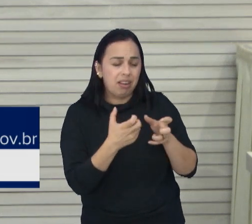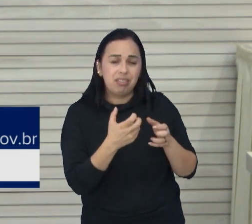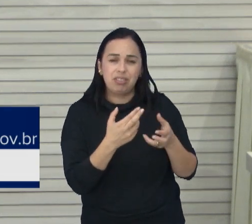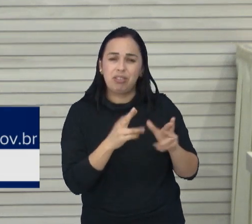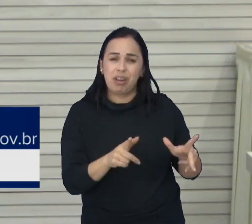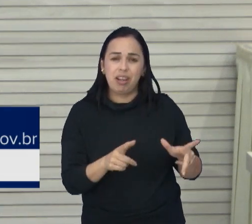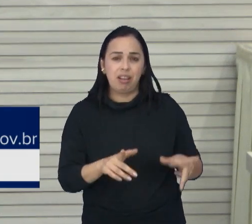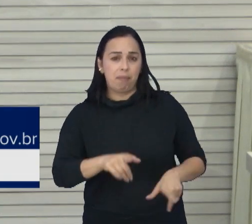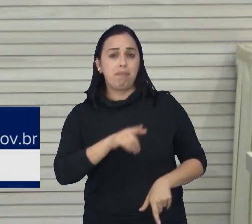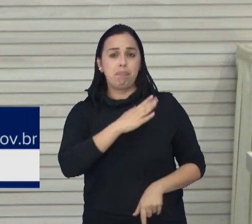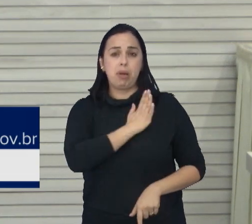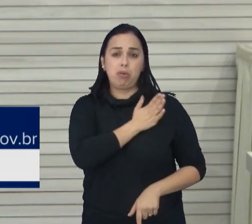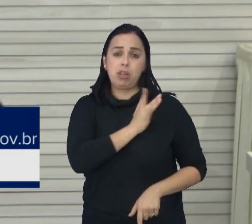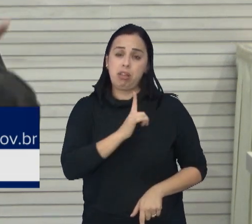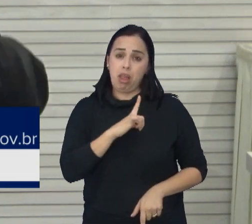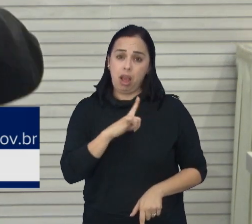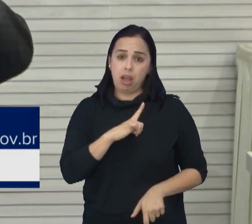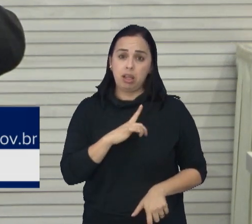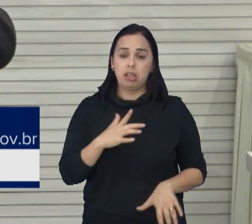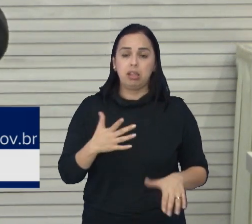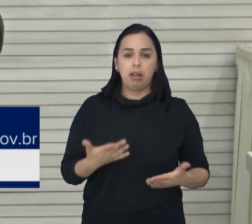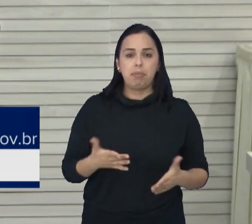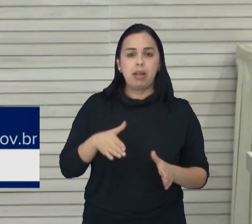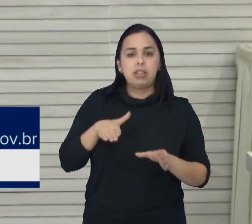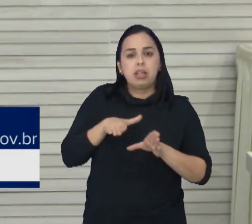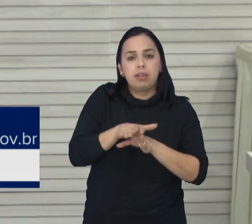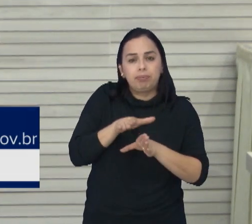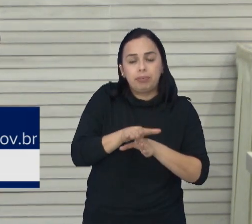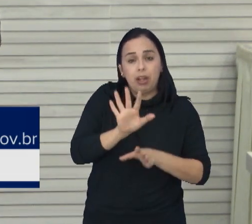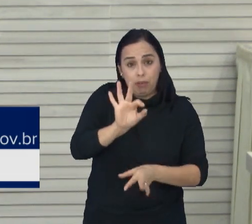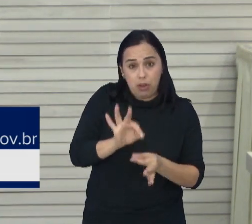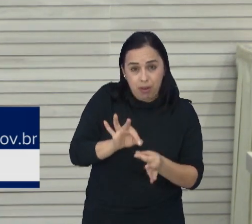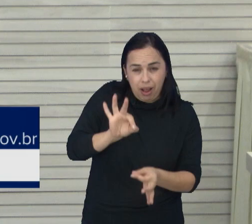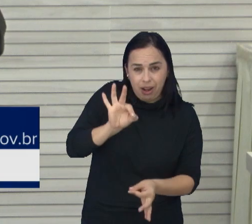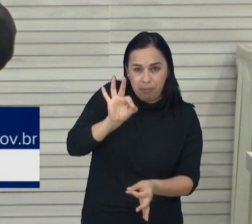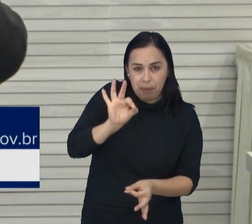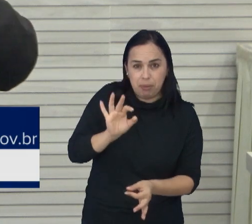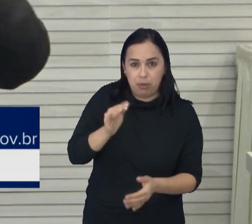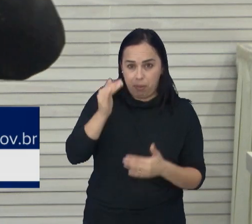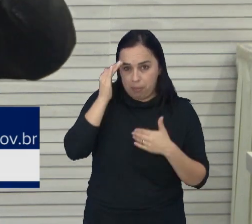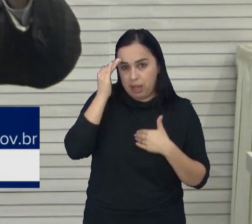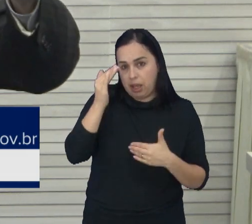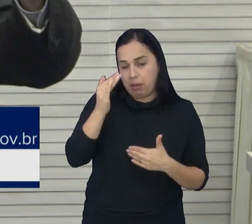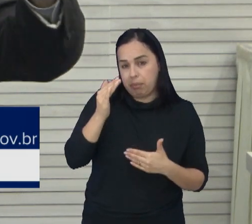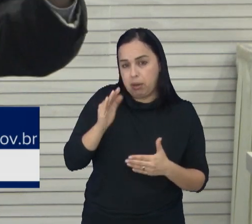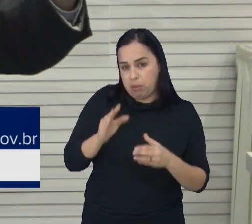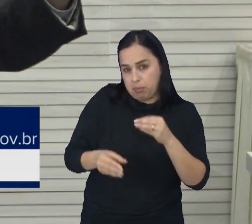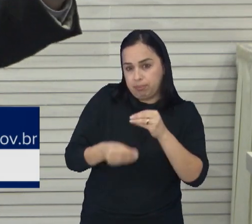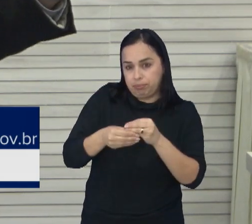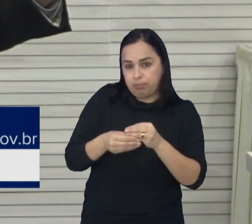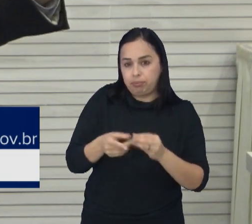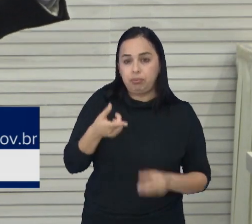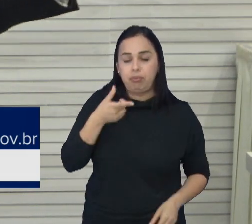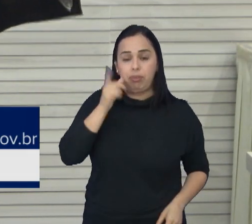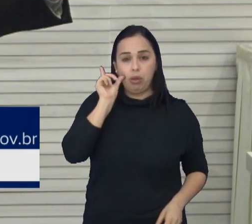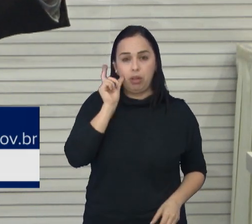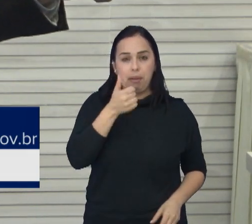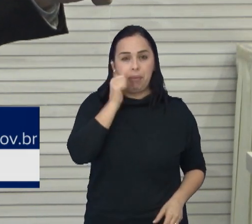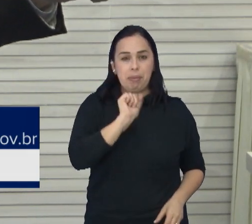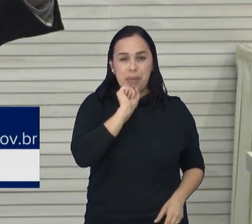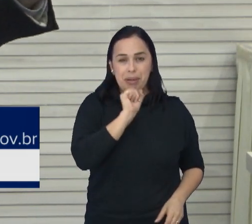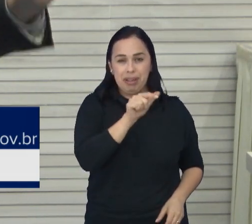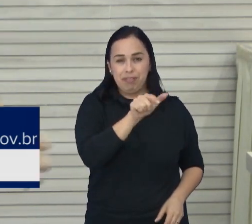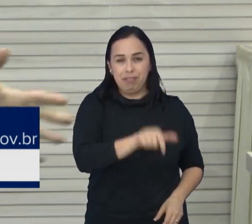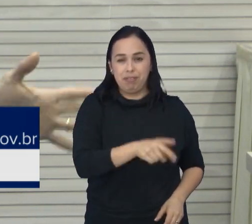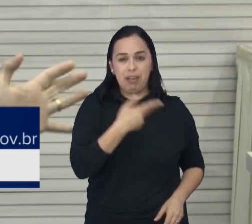preconceito. Então, a frente parlamentar, assim, só me alongando um pouquinho mais, presidente, obrigado pelo espaço. Ontem, uma das mães falaram